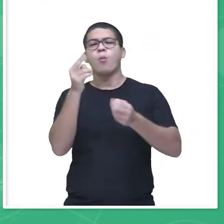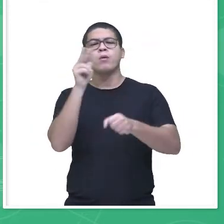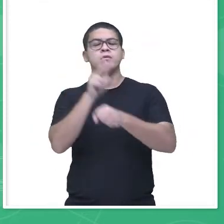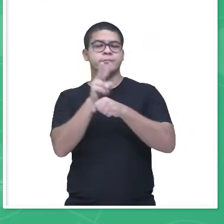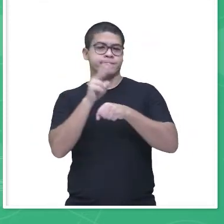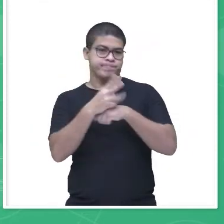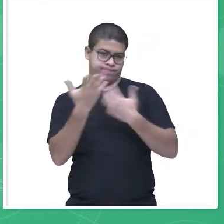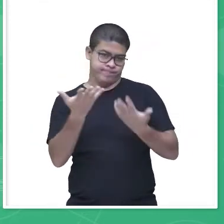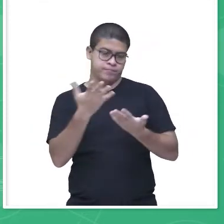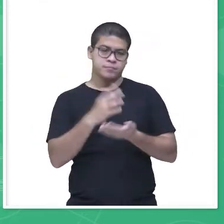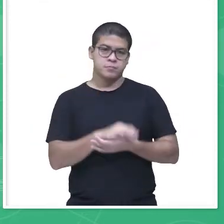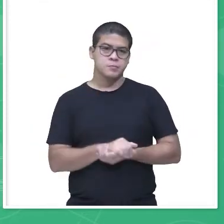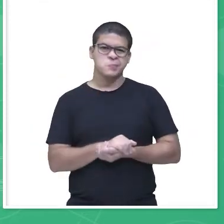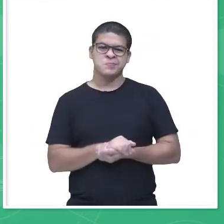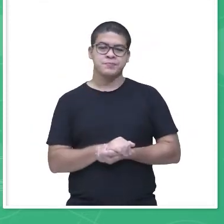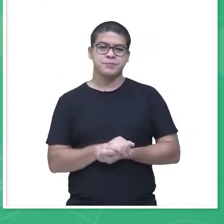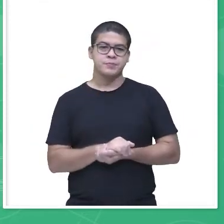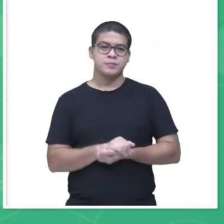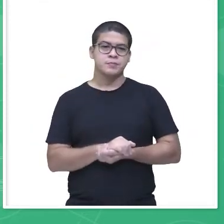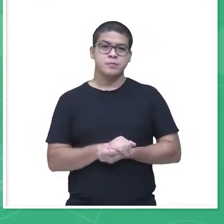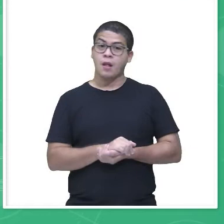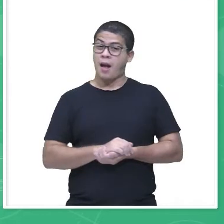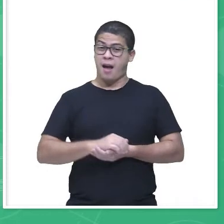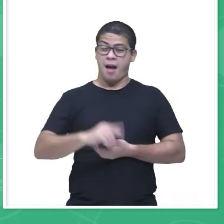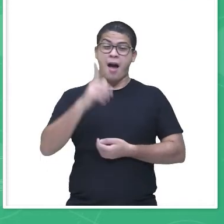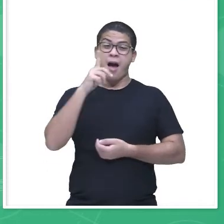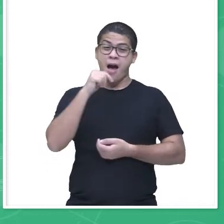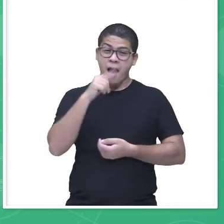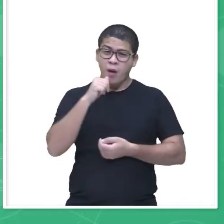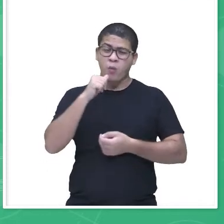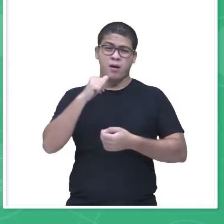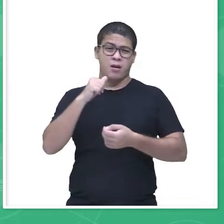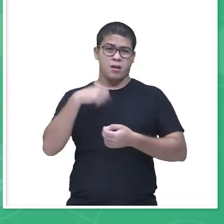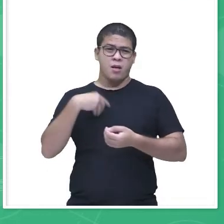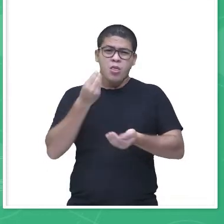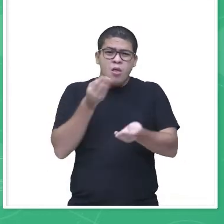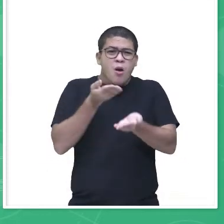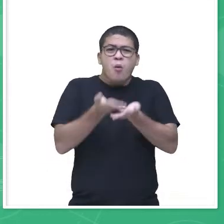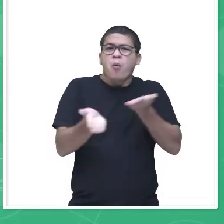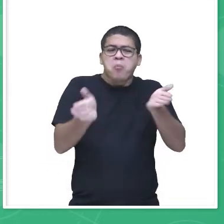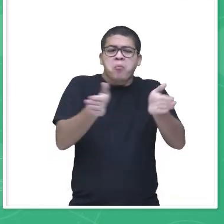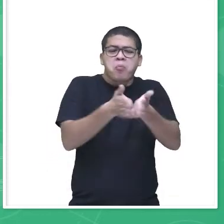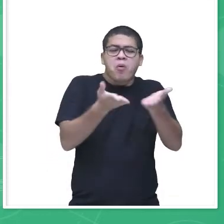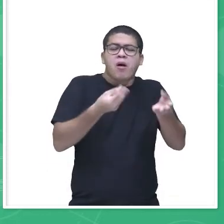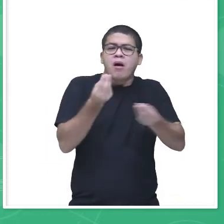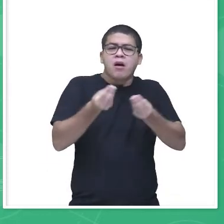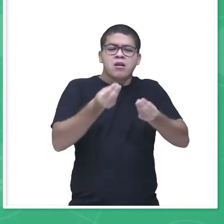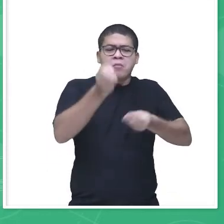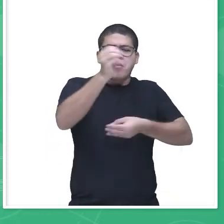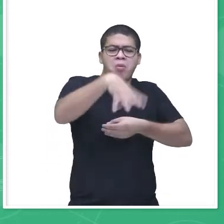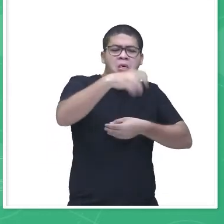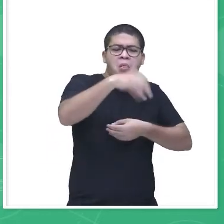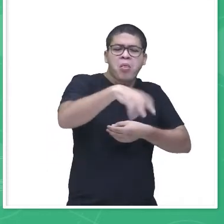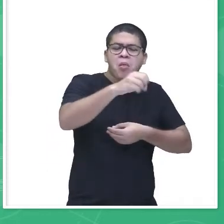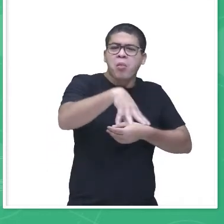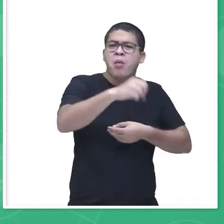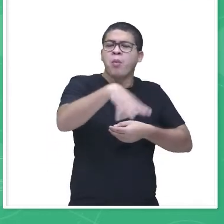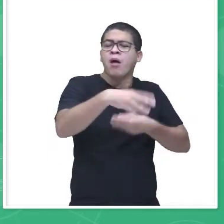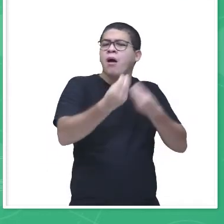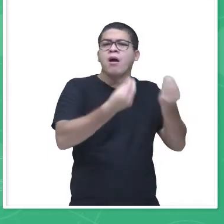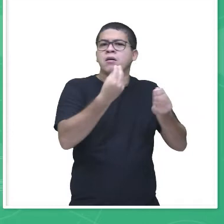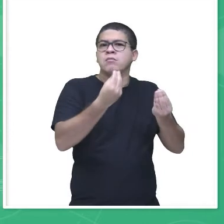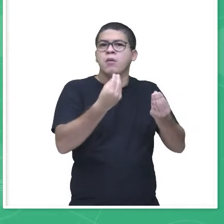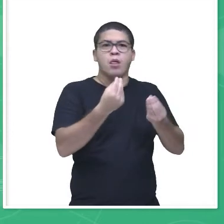disso. Não desperdiçar água e energia também, olha só, é algo que a gente faz em casa, mas que já ajuda o meio